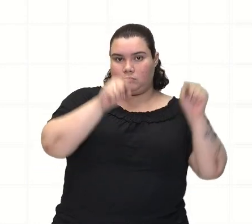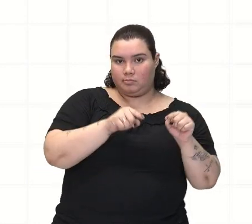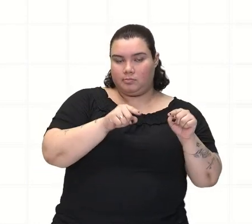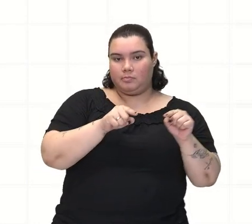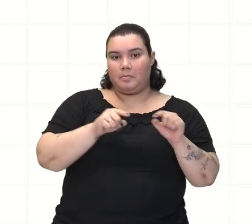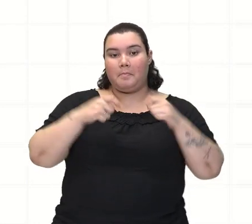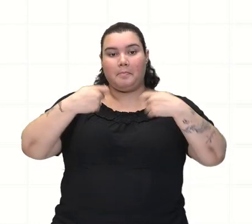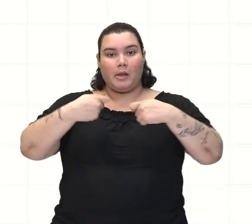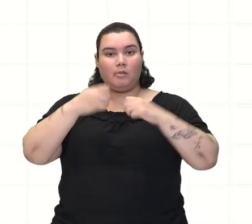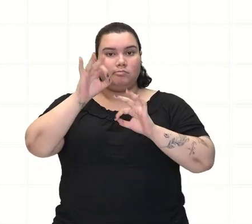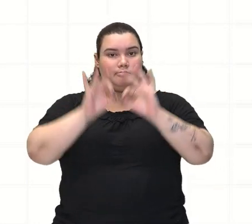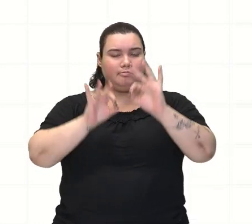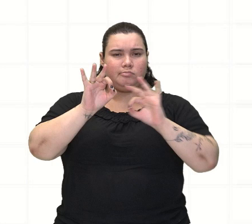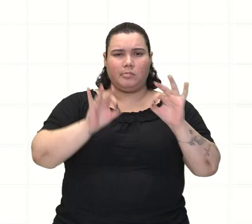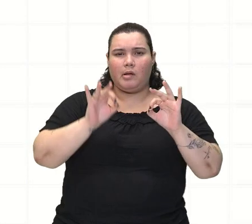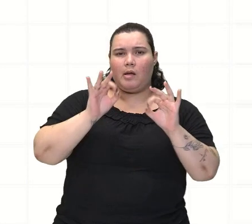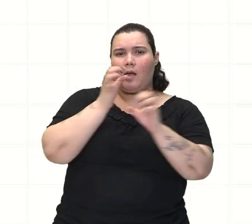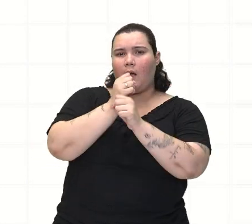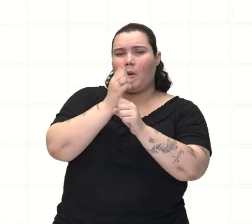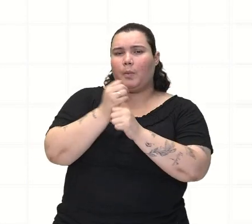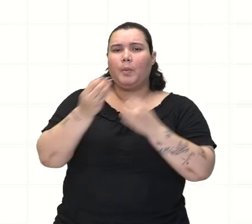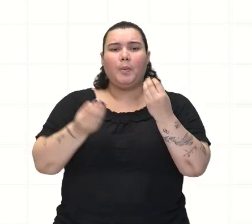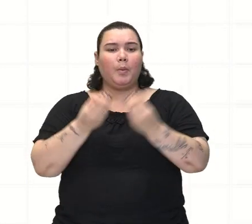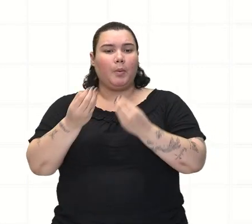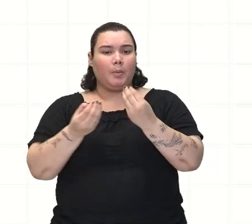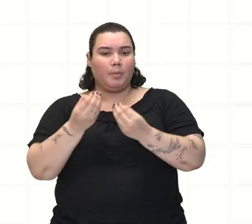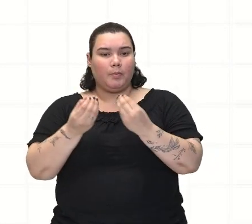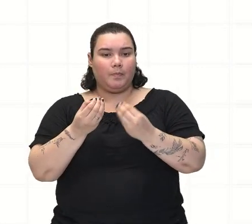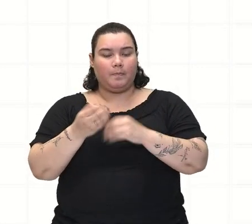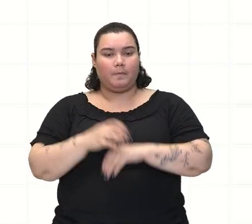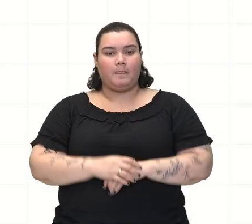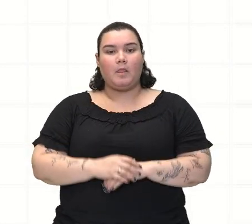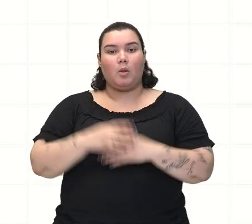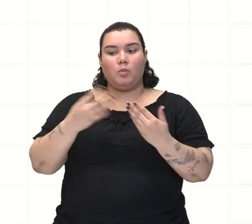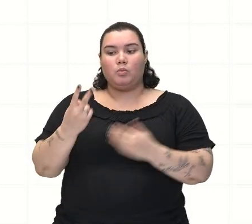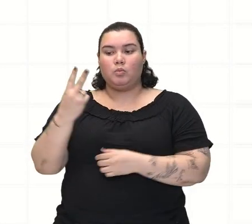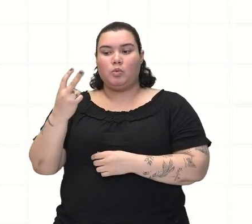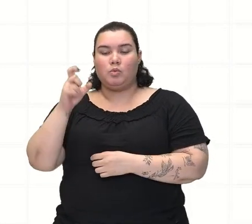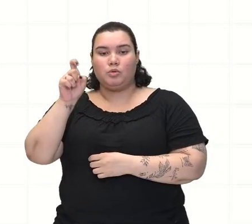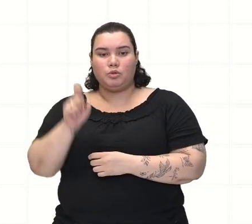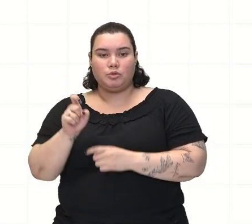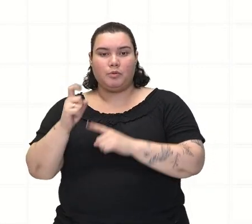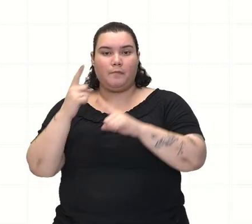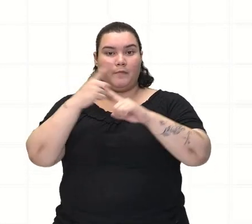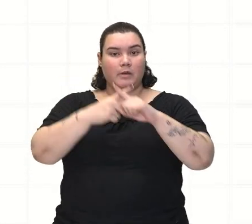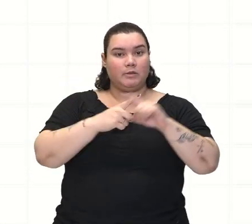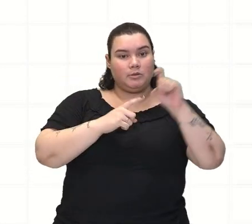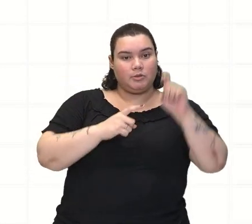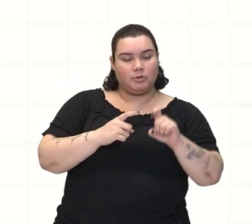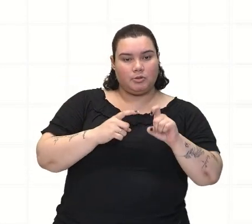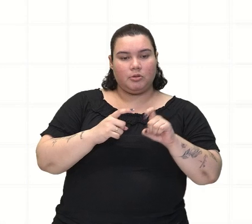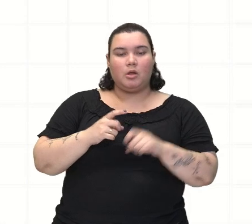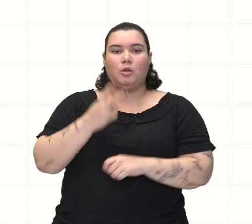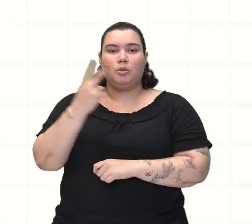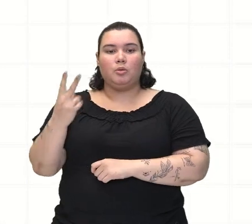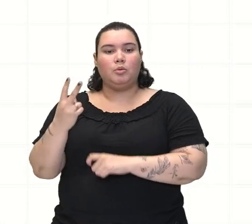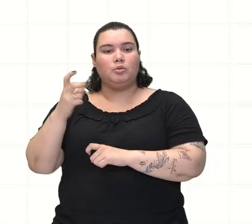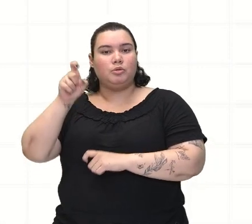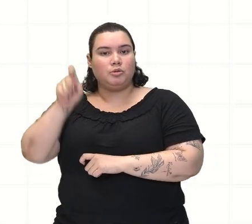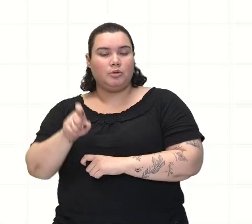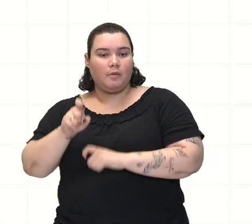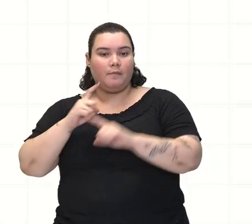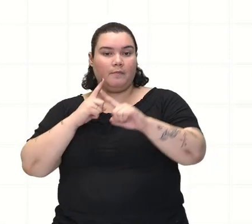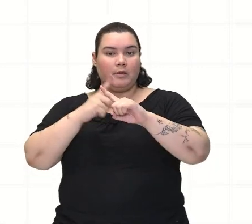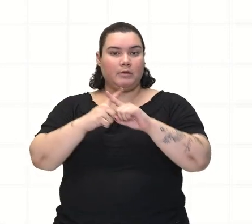esse produto, né? Como seria esse produto? Eu vou multiplicar 2x pelo primeiro x e depois 2x